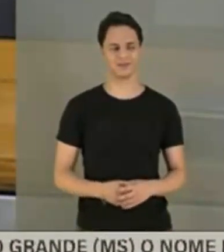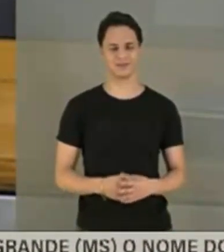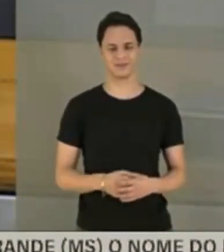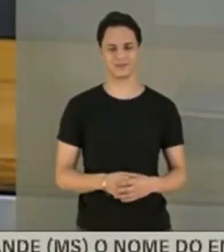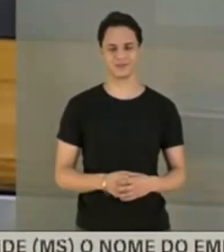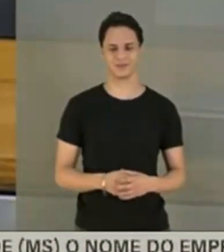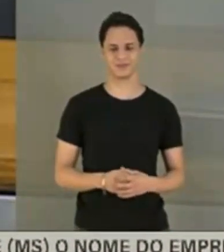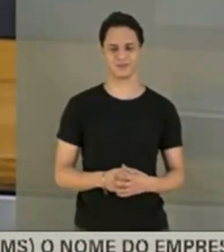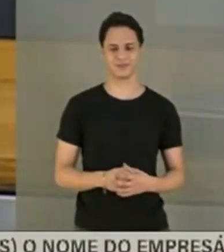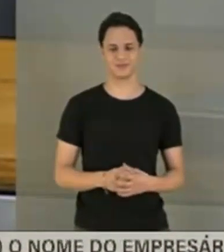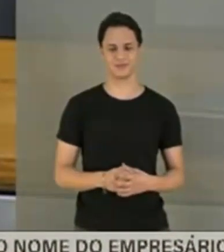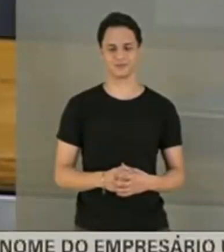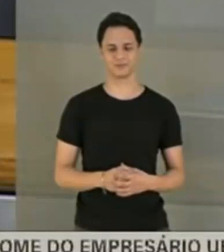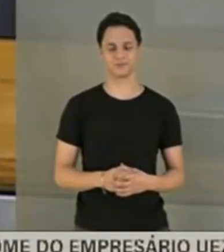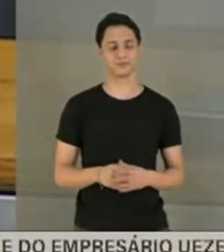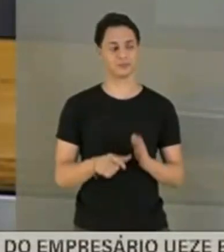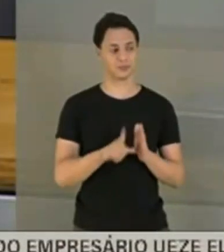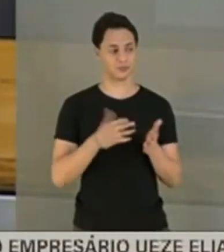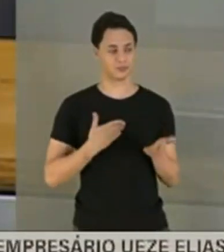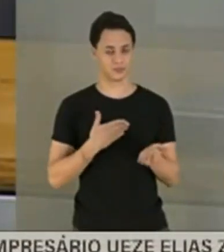antes de fazer as perguntas para o senhor,